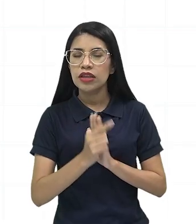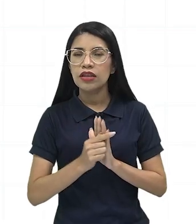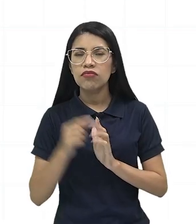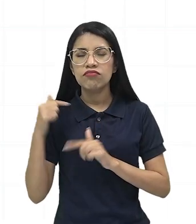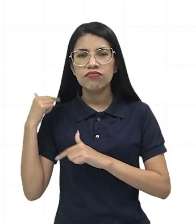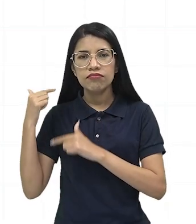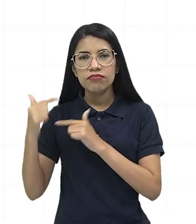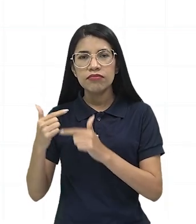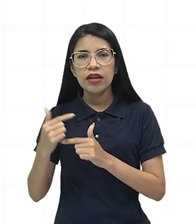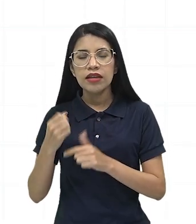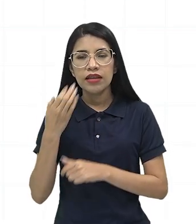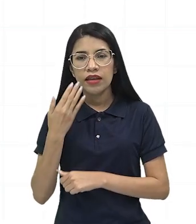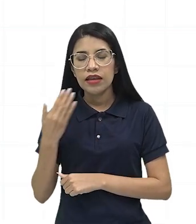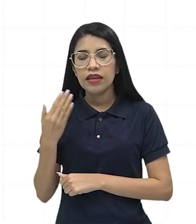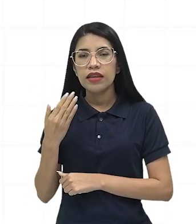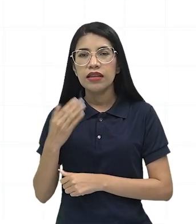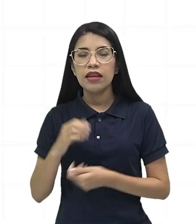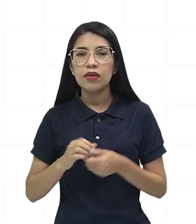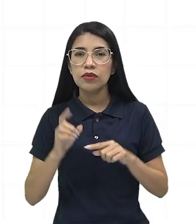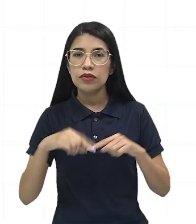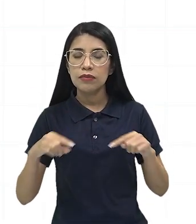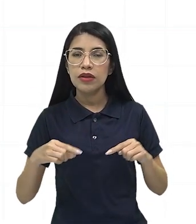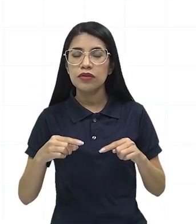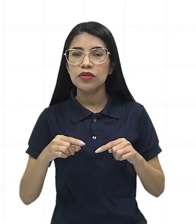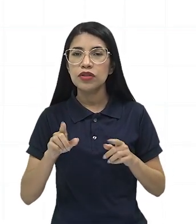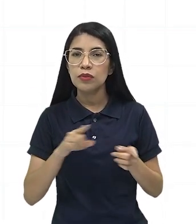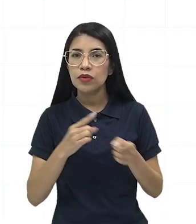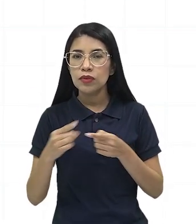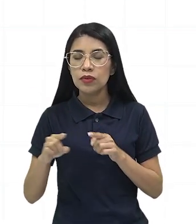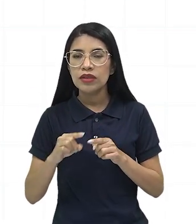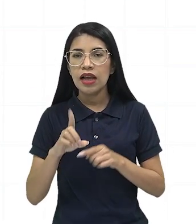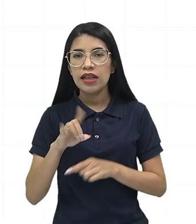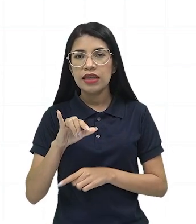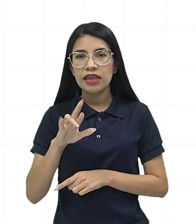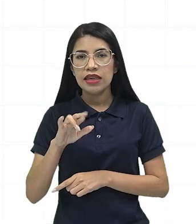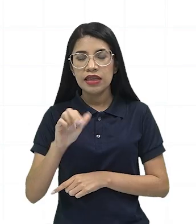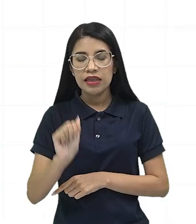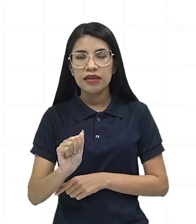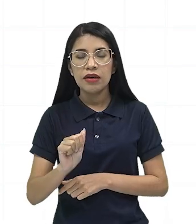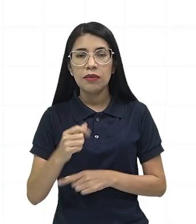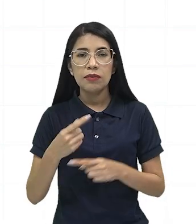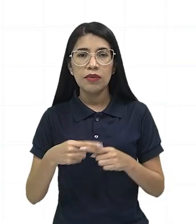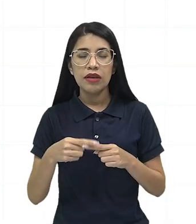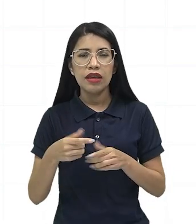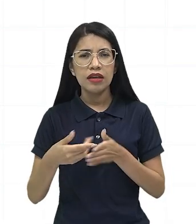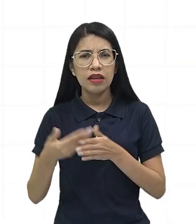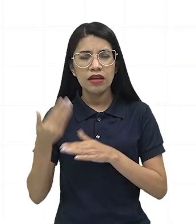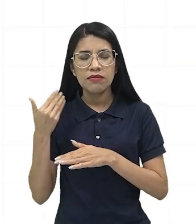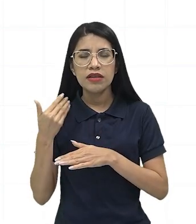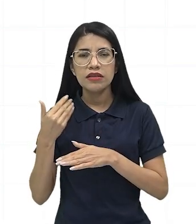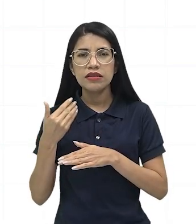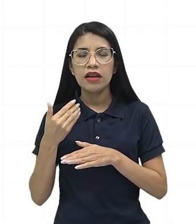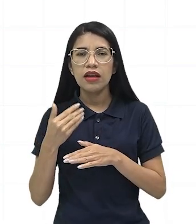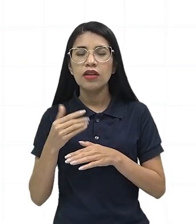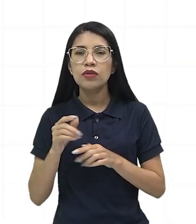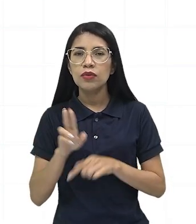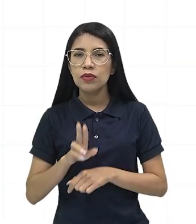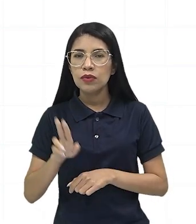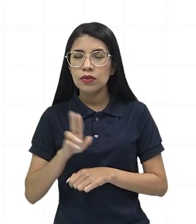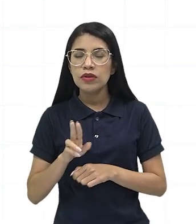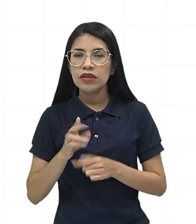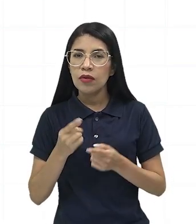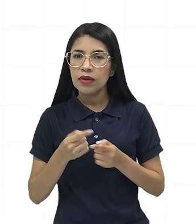clássico, nós temos aí a figura de uma lira, justamente porque a lira acompanhava a leitura de